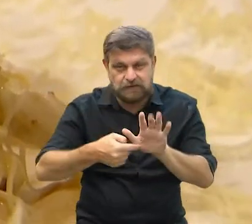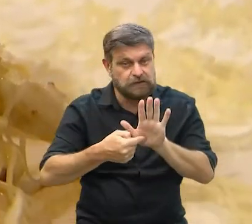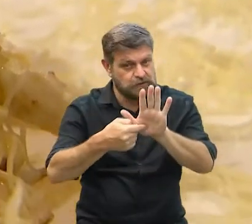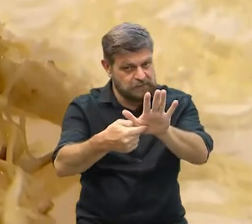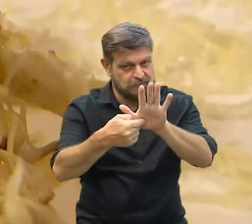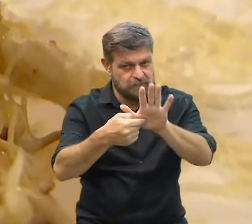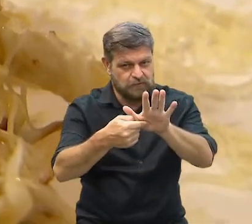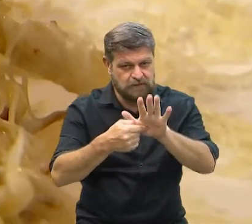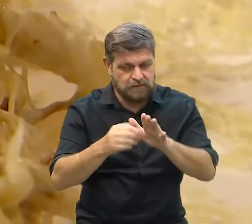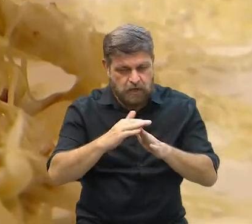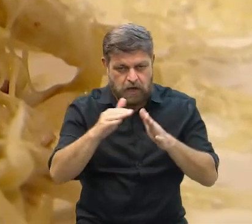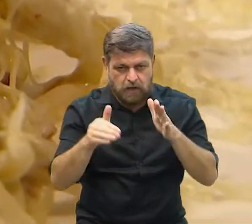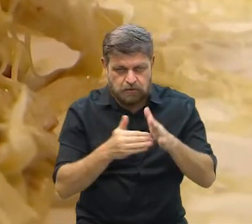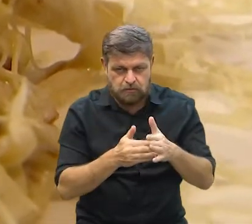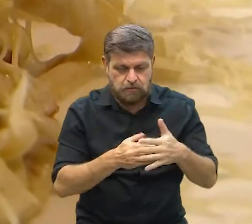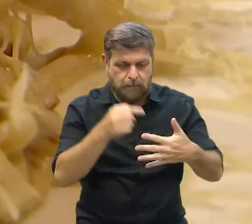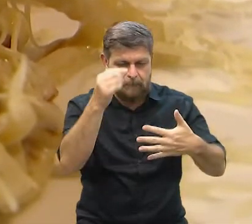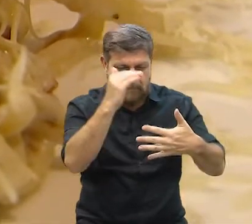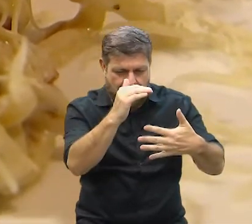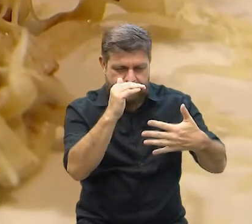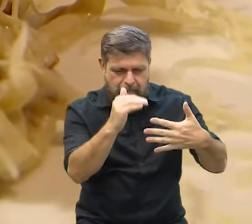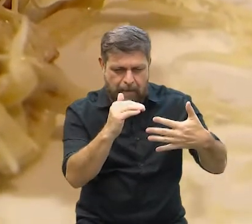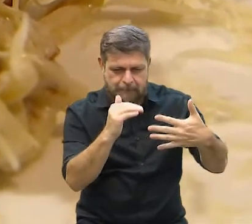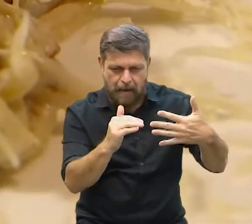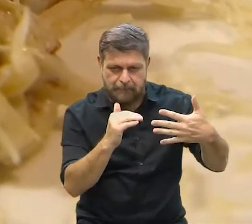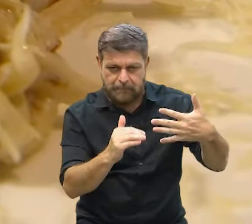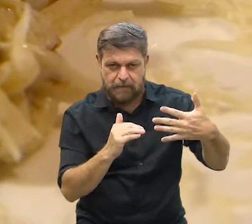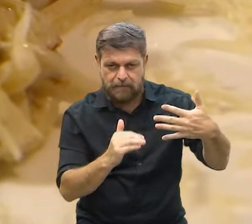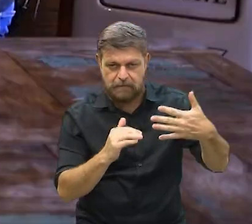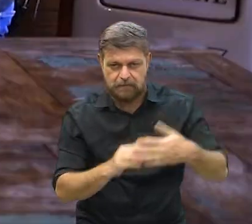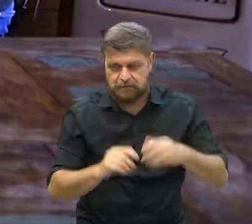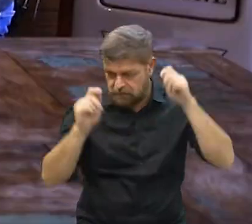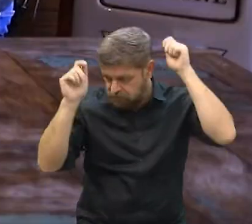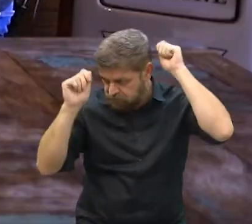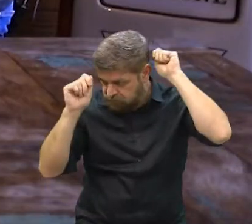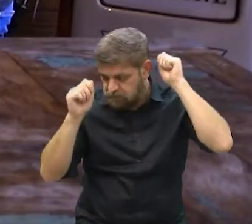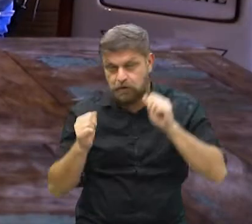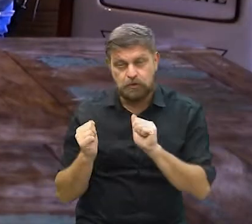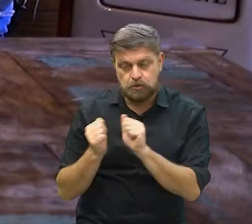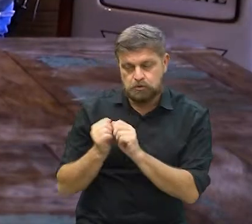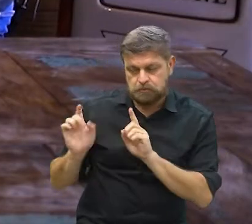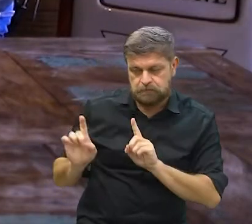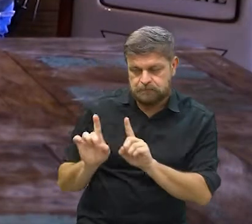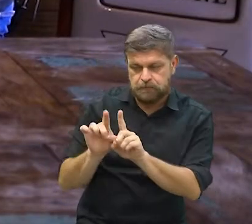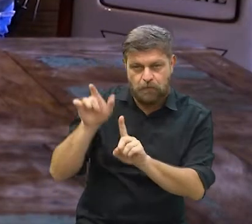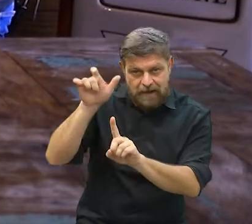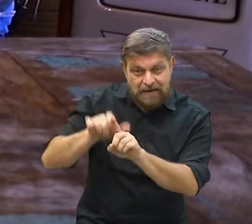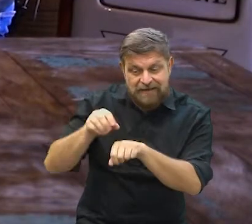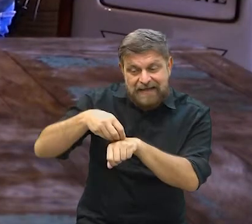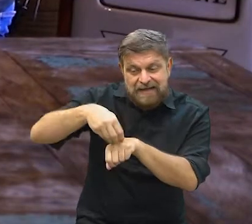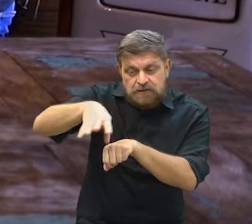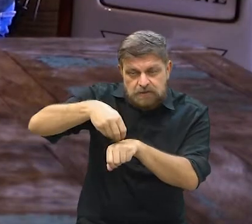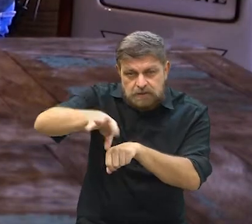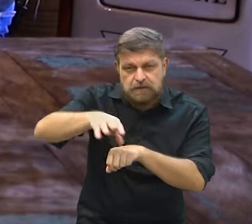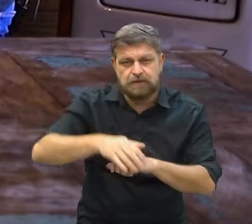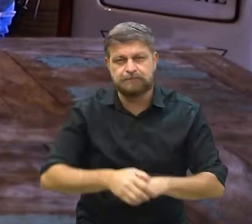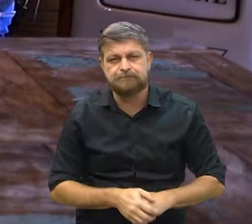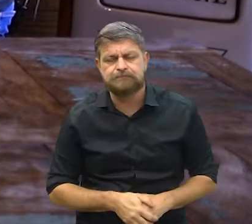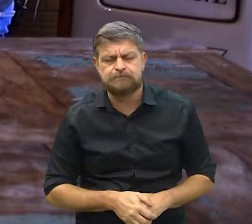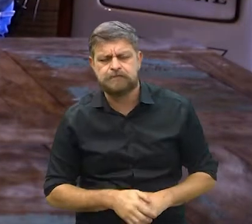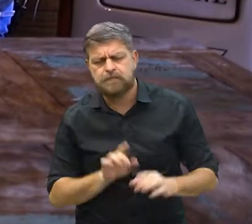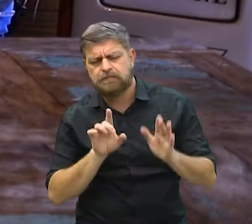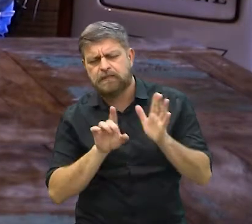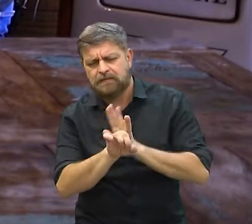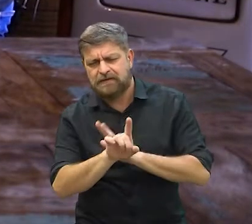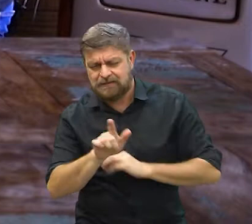mostra tudo item a item. Mas o chefe segue aqui comigo porque ele vai dar dicas, né? Chefe,